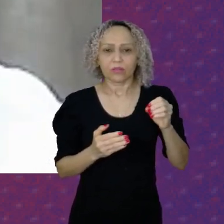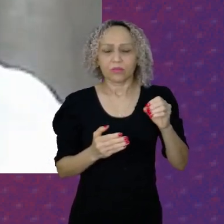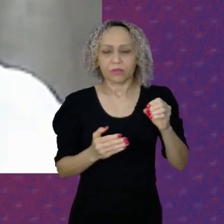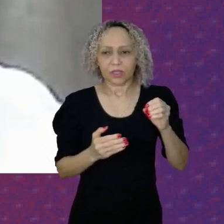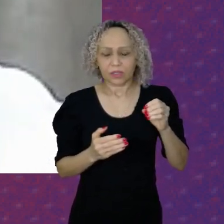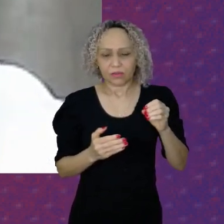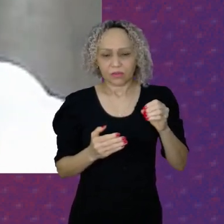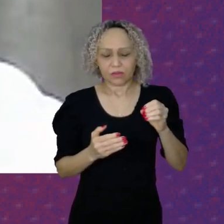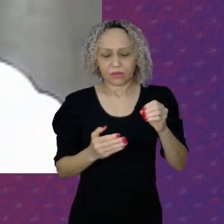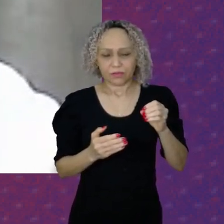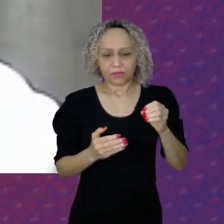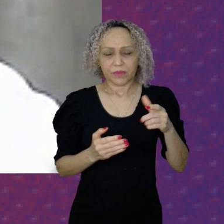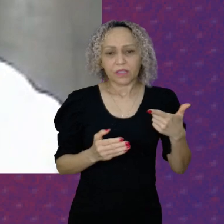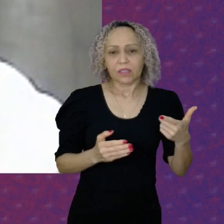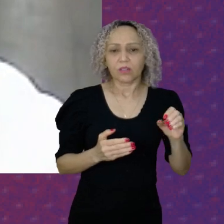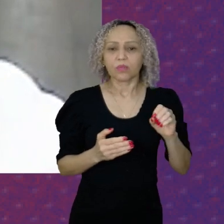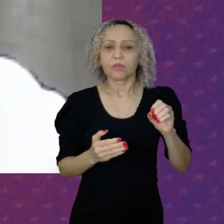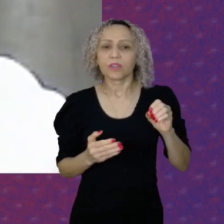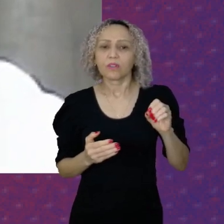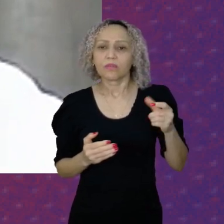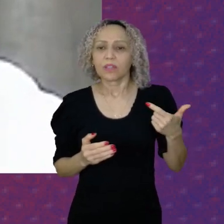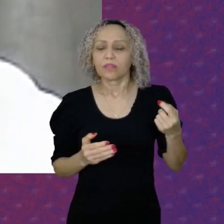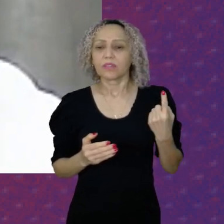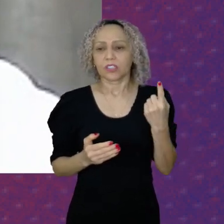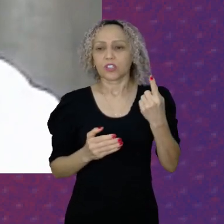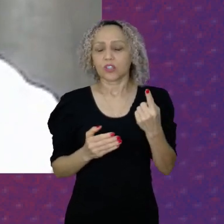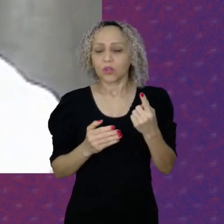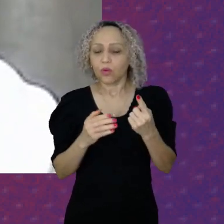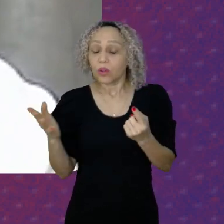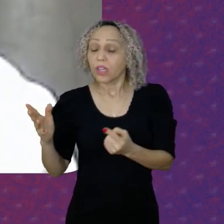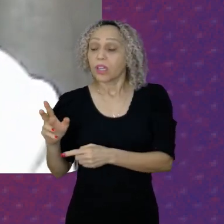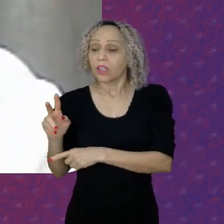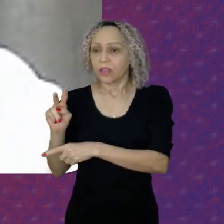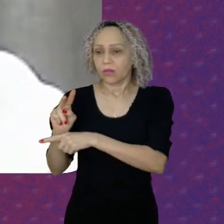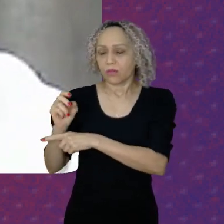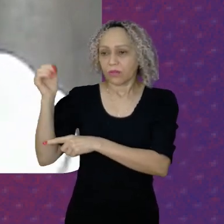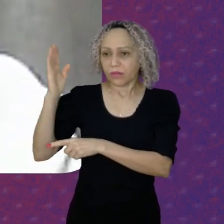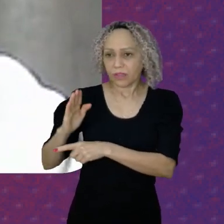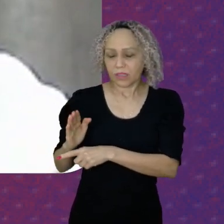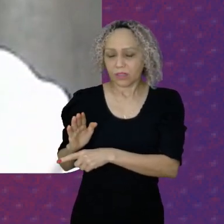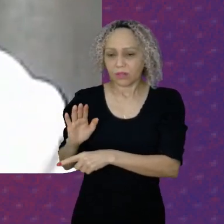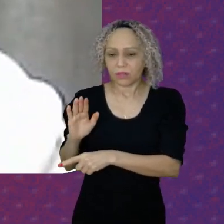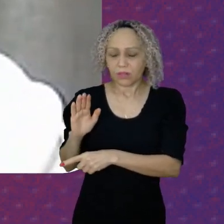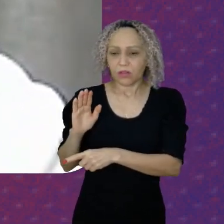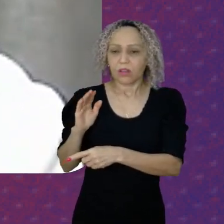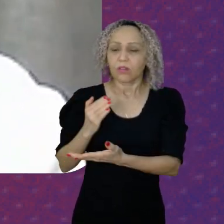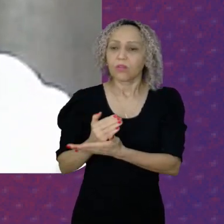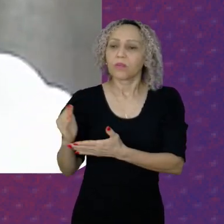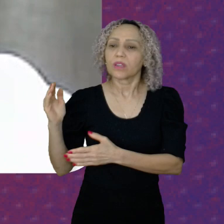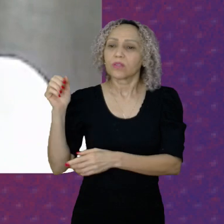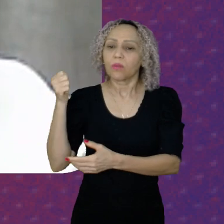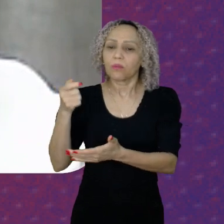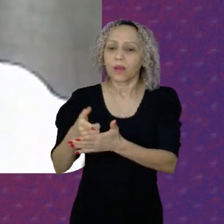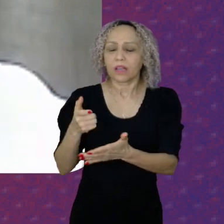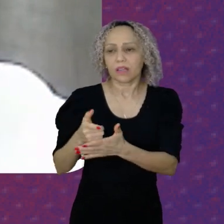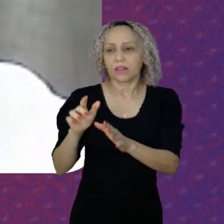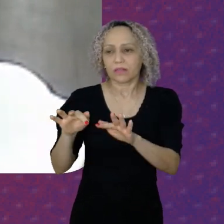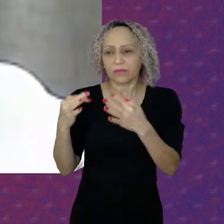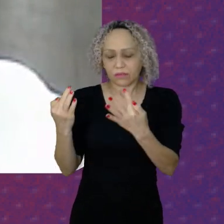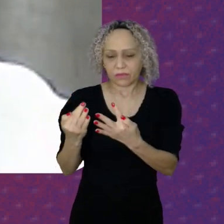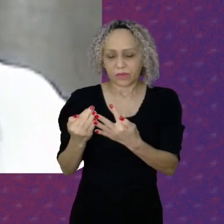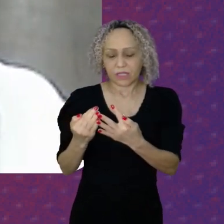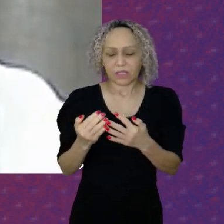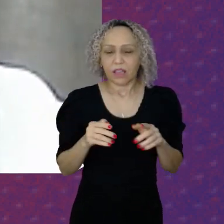Bolsa Família, eram, na realidade, 43,66 milhões os integrantes de famílias